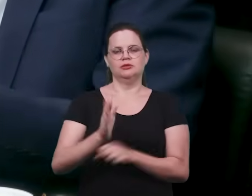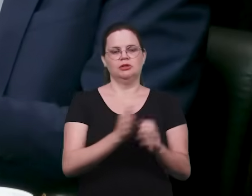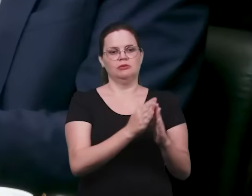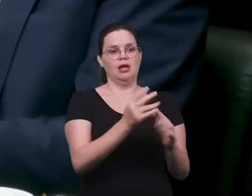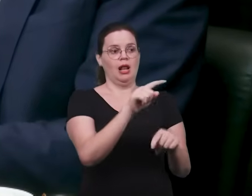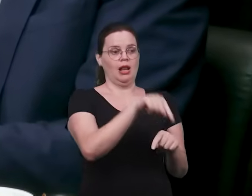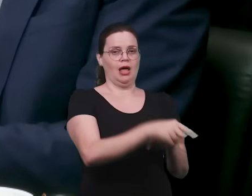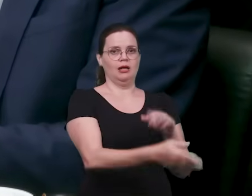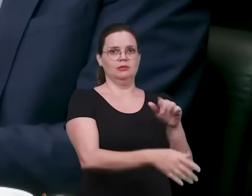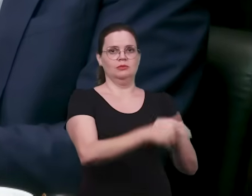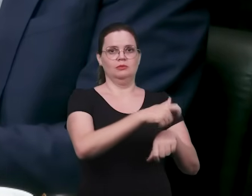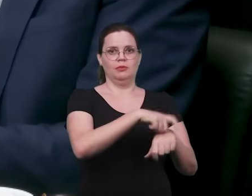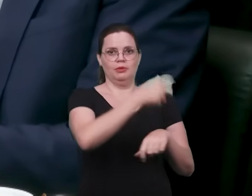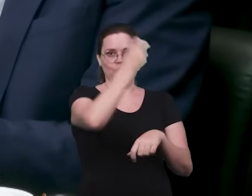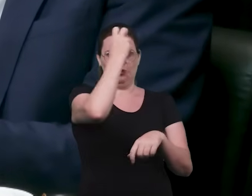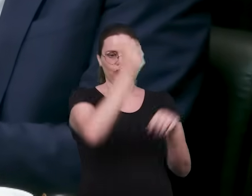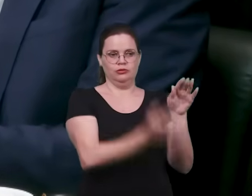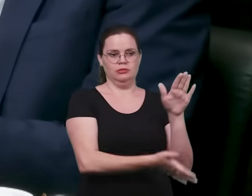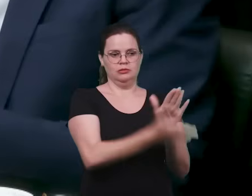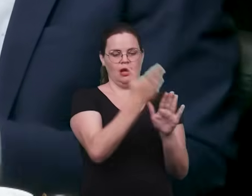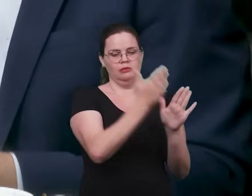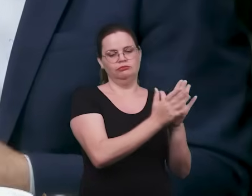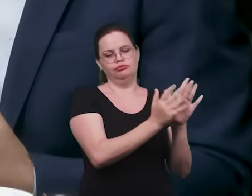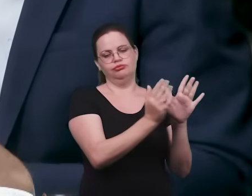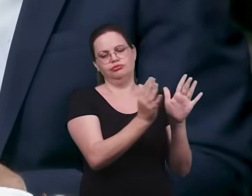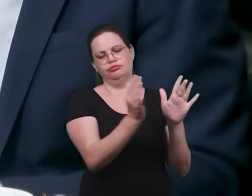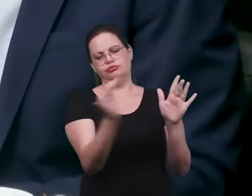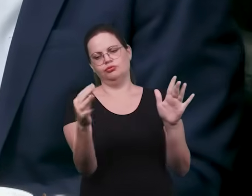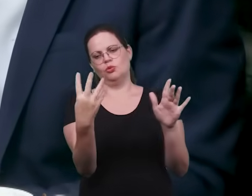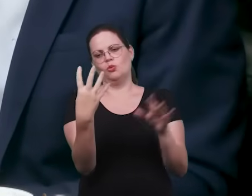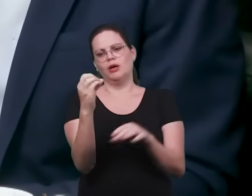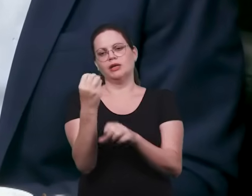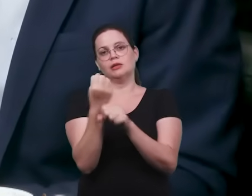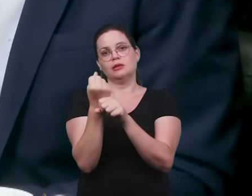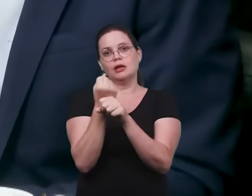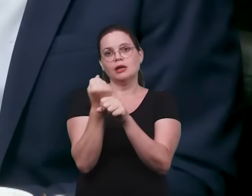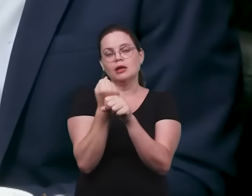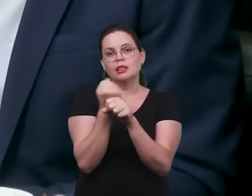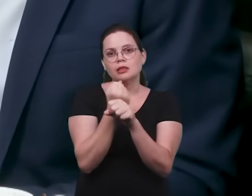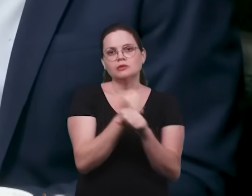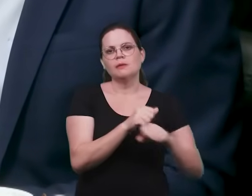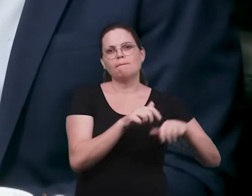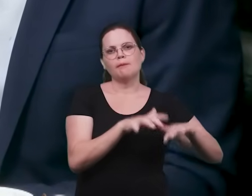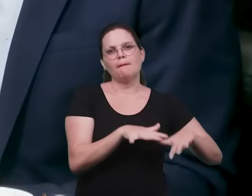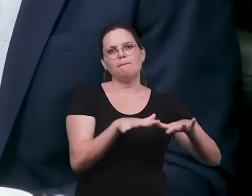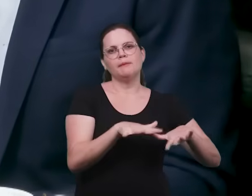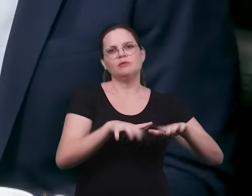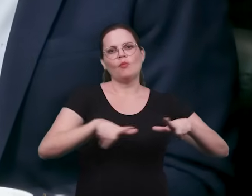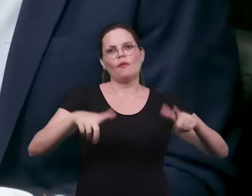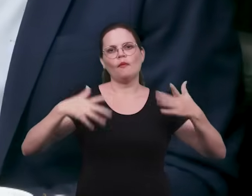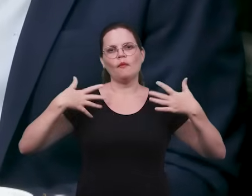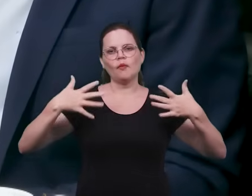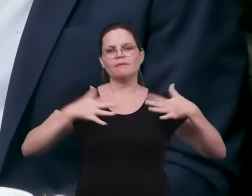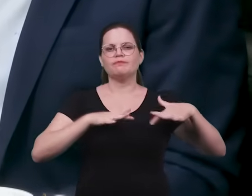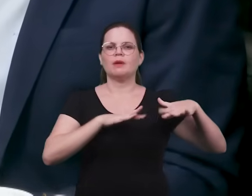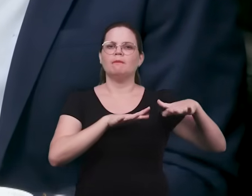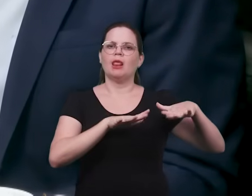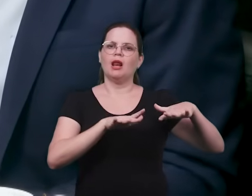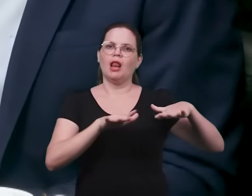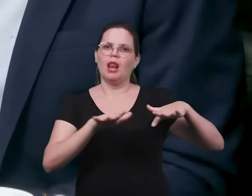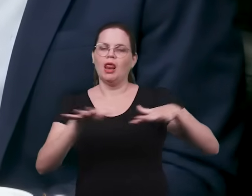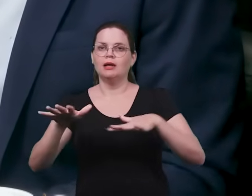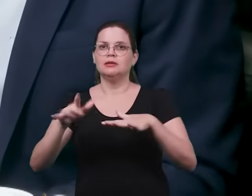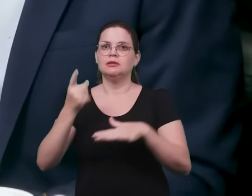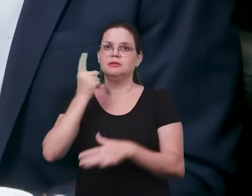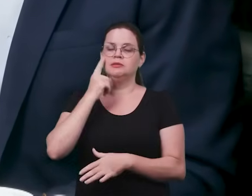da saída do Egito. Então foram 40 anos de peregrinação. E quando nós olhamos para a palavra, a gente vê